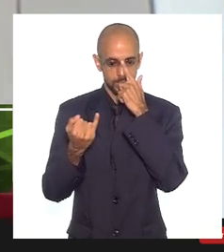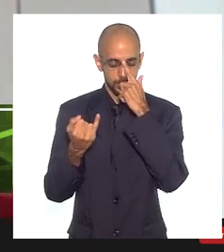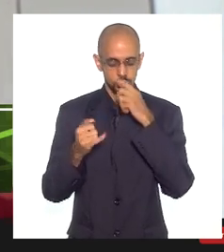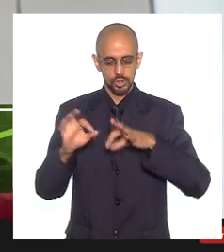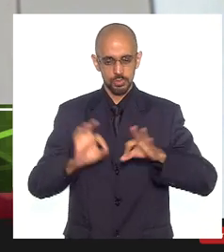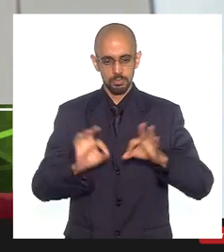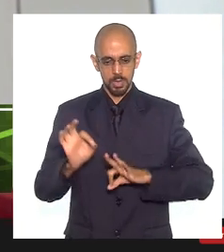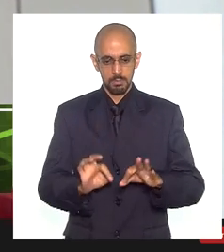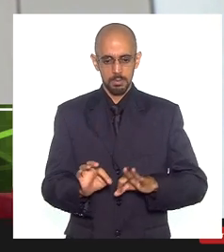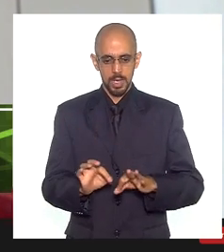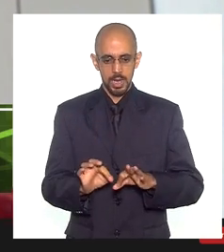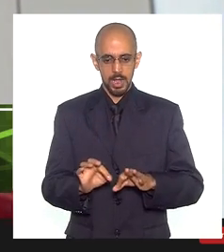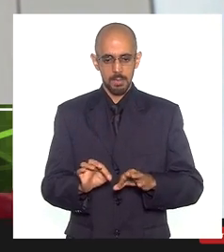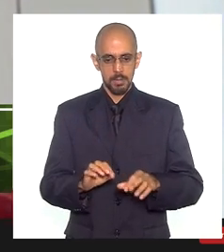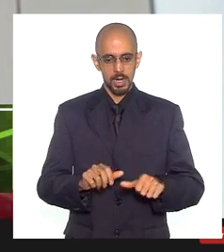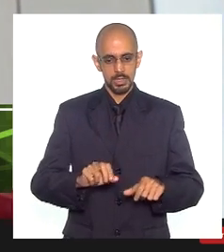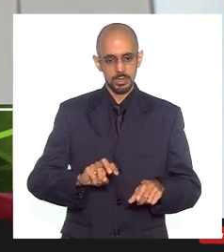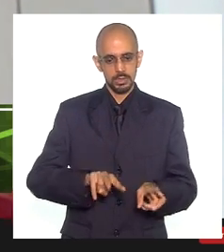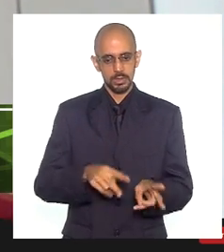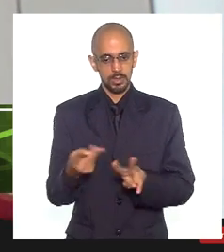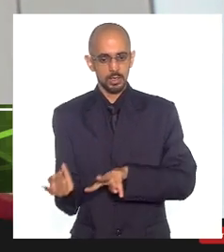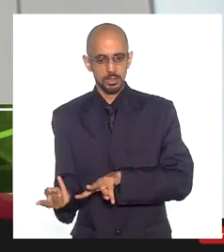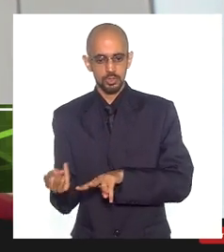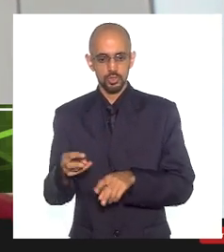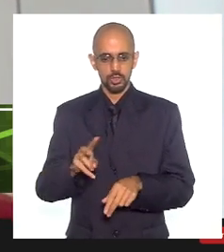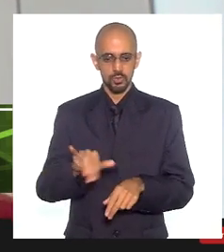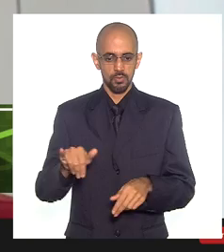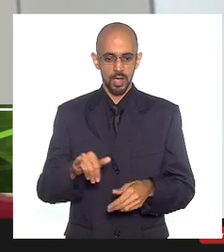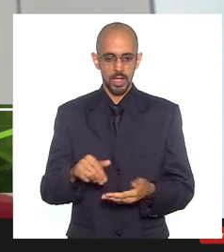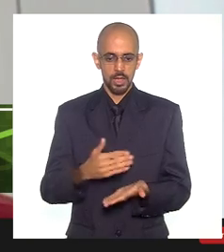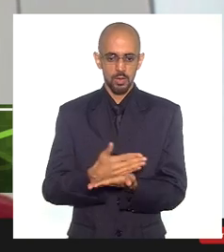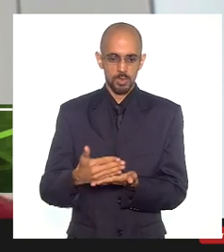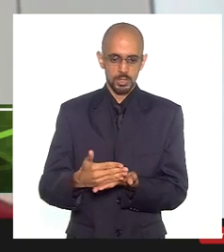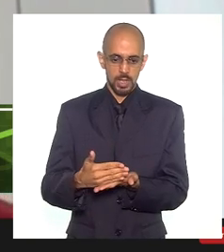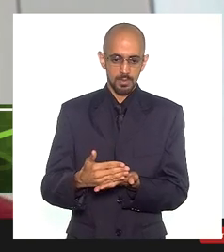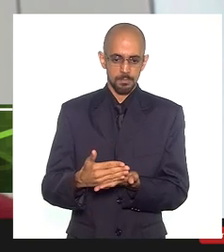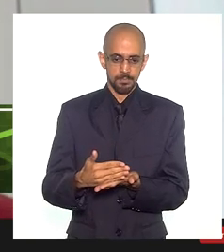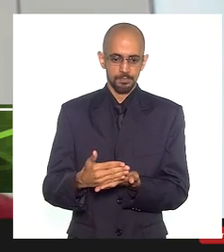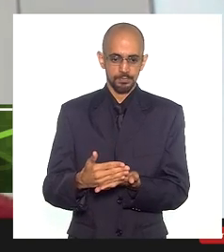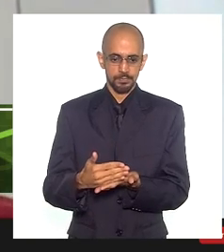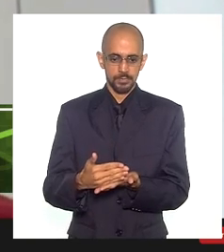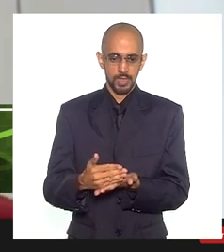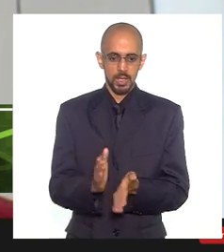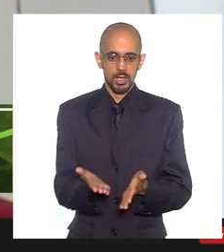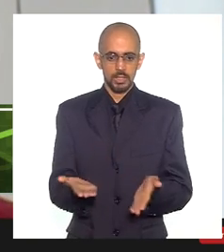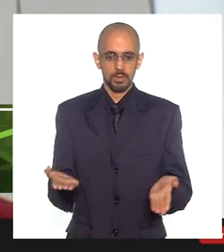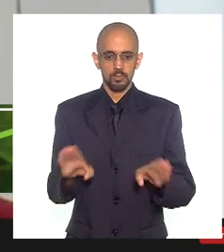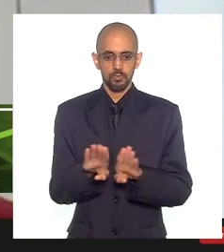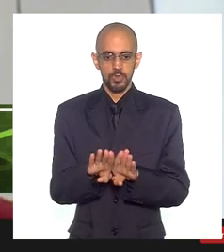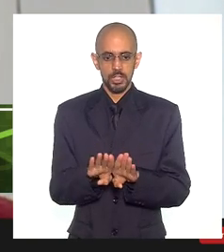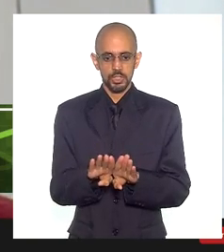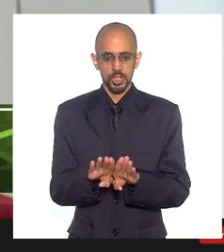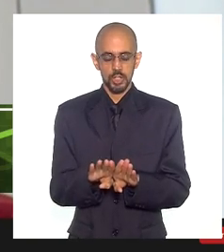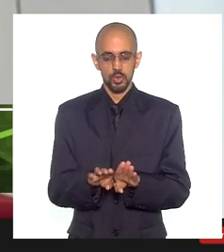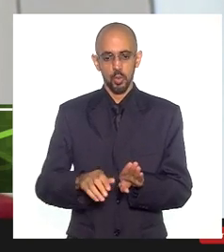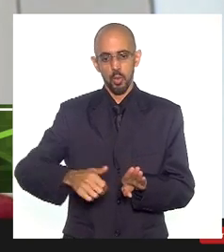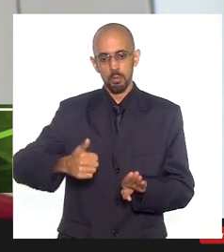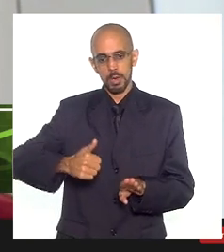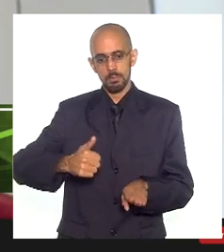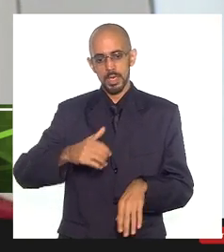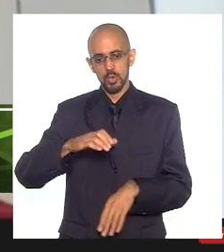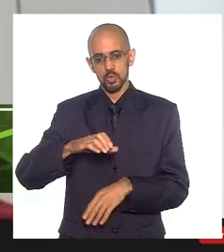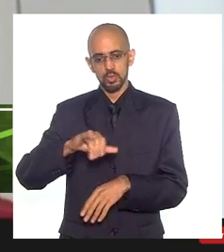iniciar. Todo mundo sabe que o Estado do Rio de Janeiro está encerrando a participação no primeiro ciclo do regime de recuperação fiscal e